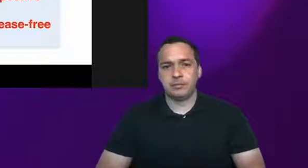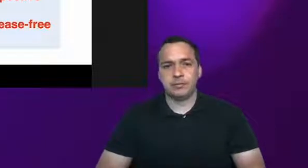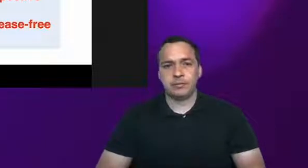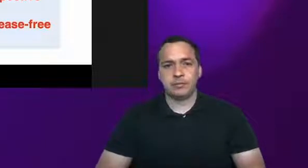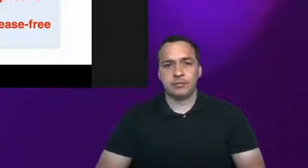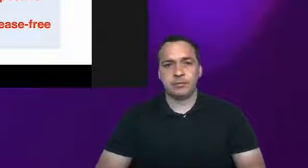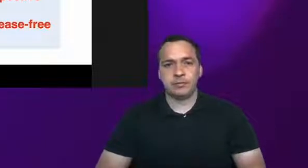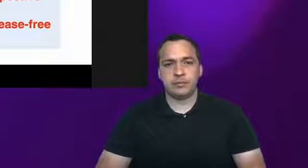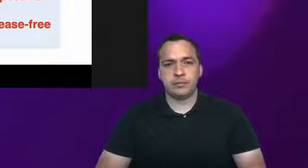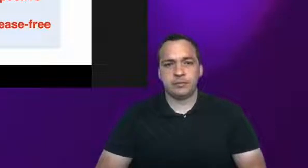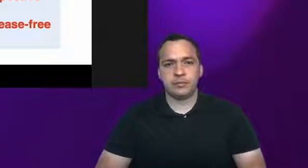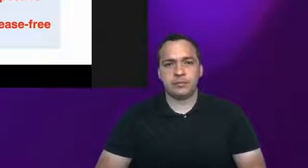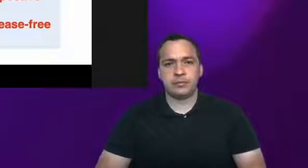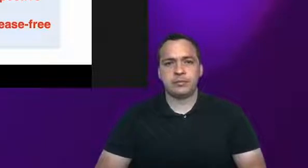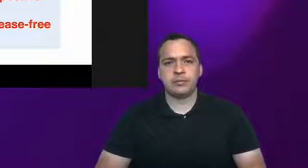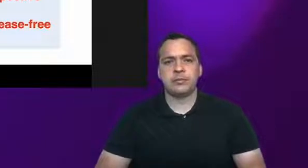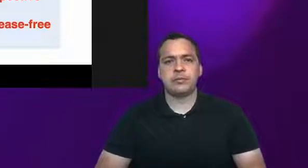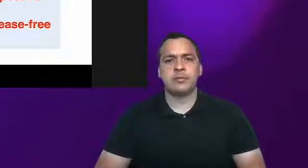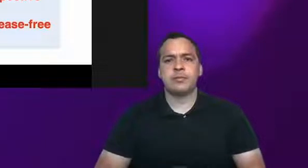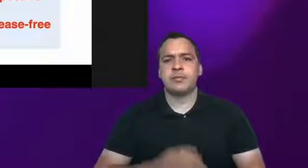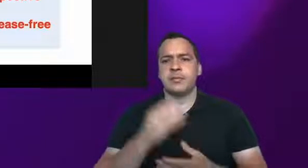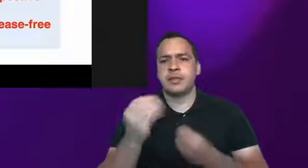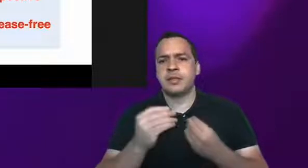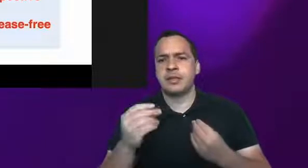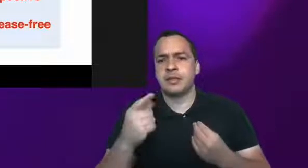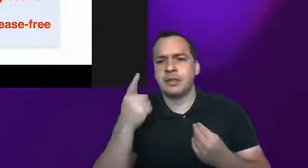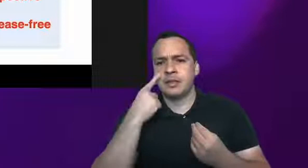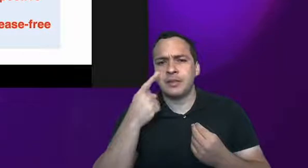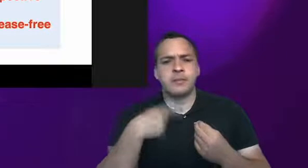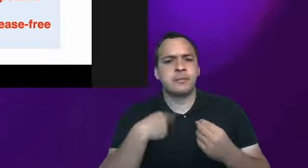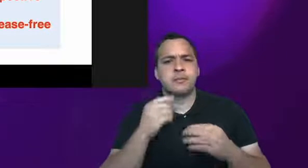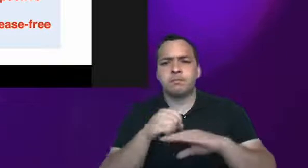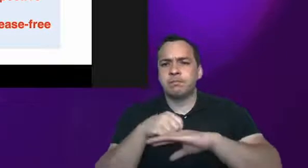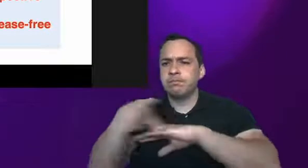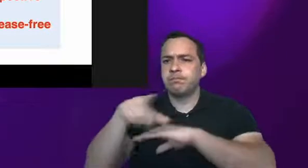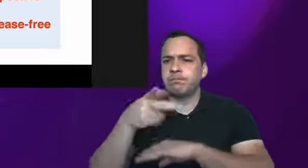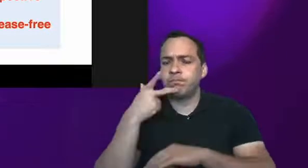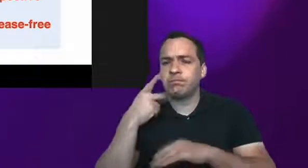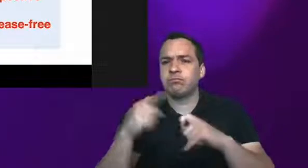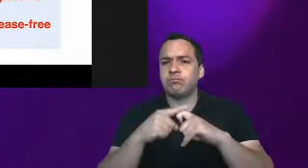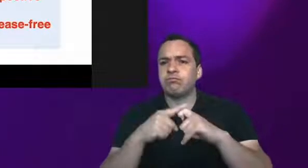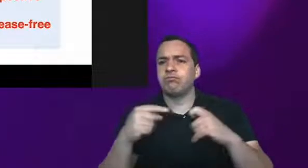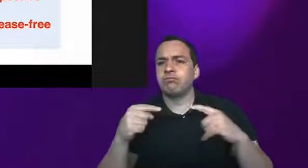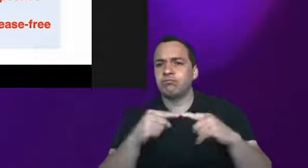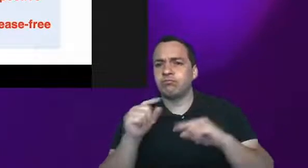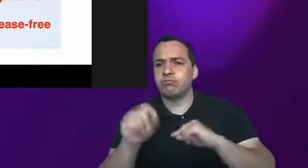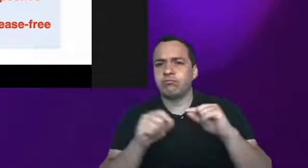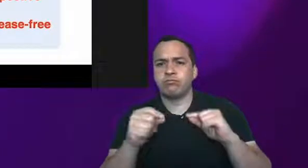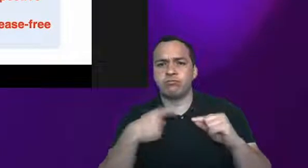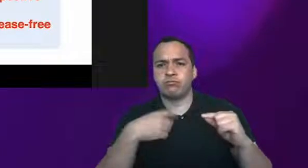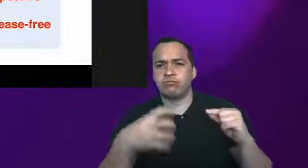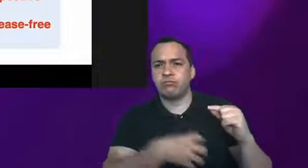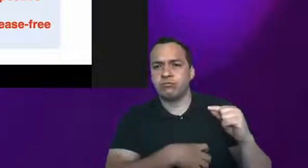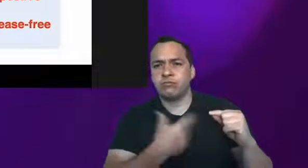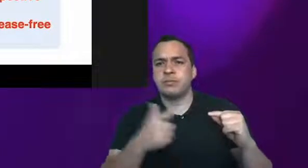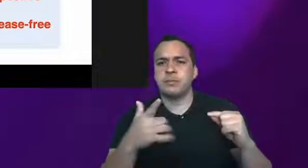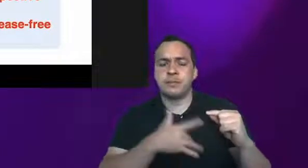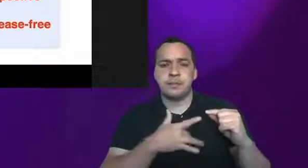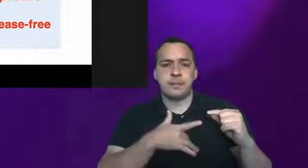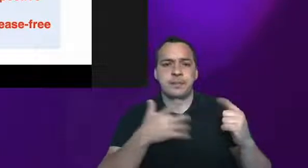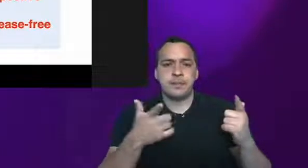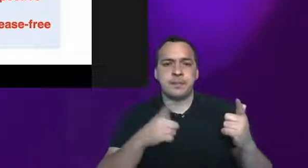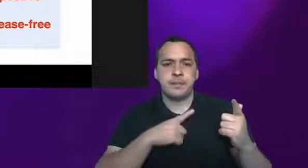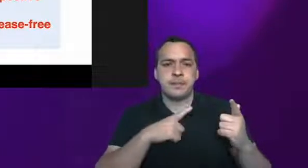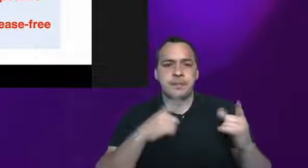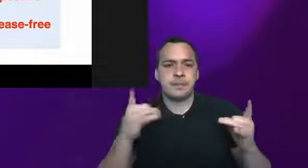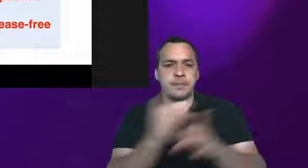de os ver crescer e tudo isso, nós já chegámos a indicar um transplante neste tipo de circunstâncias, porque tínhamos um fígado marginal